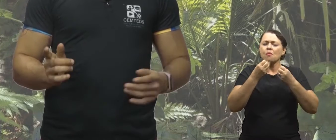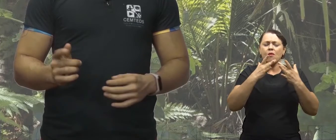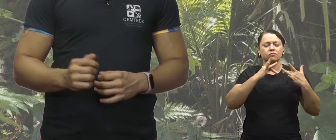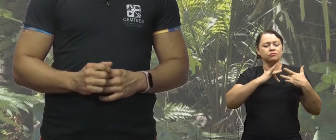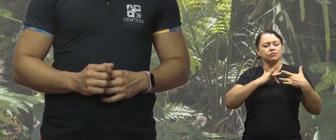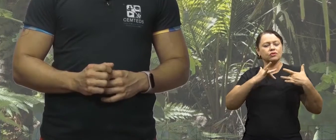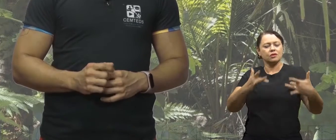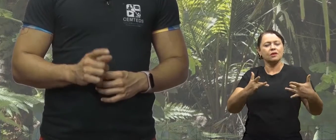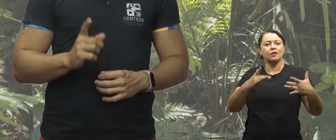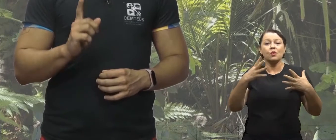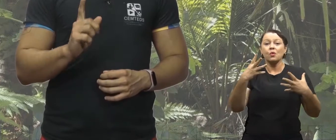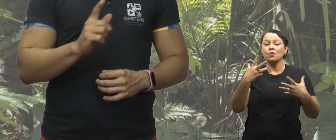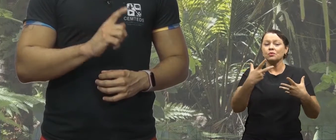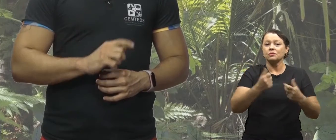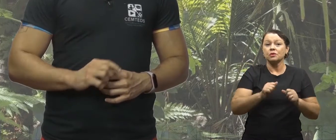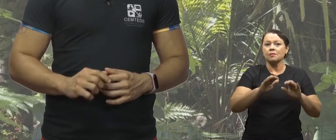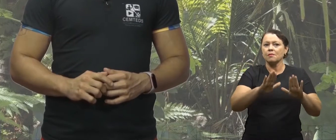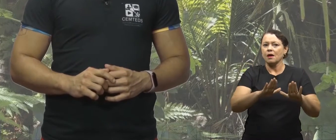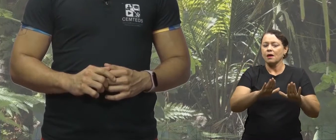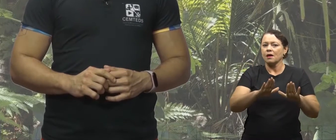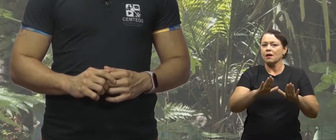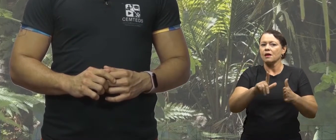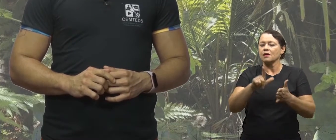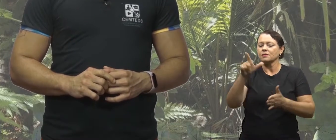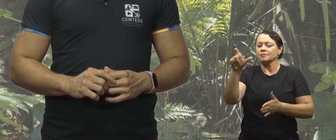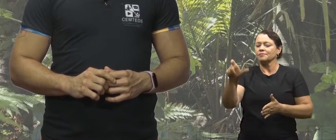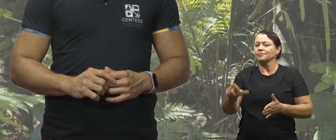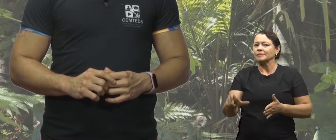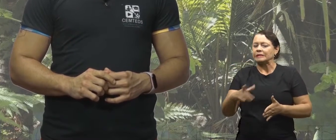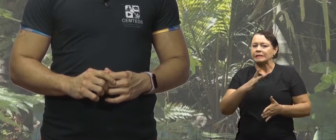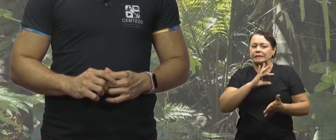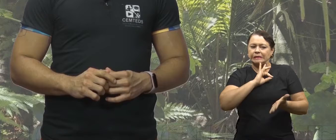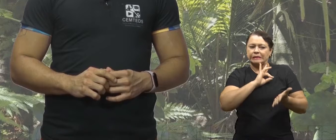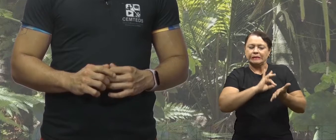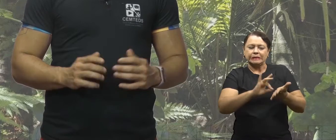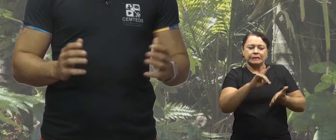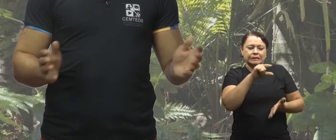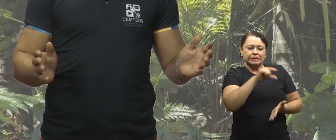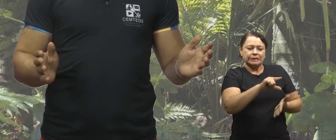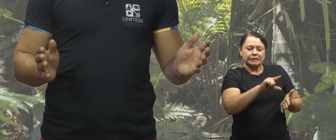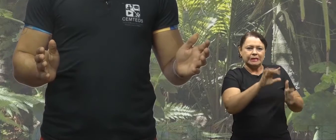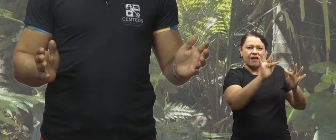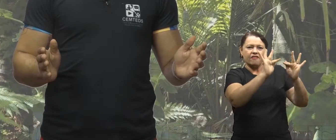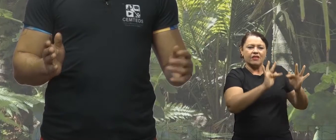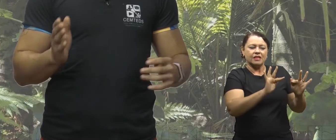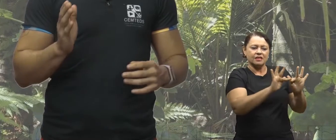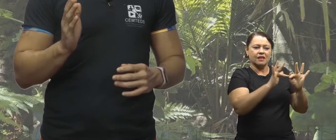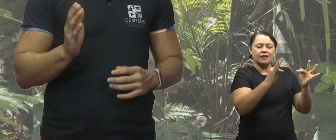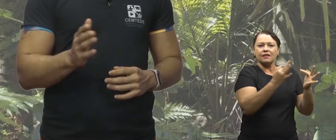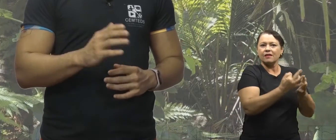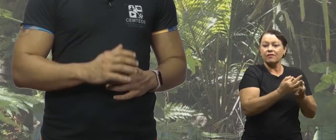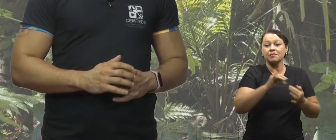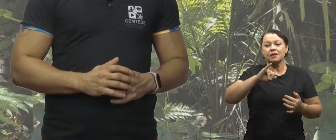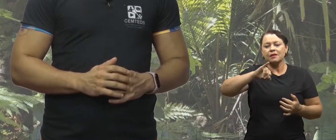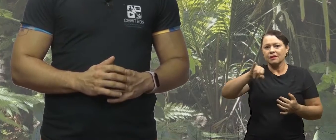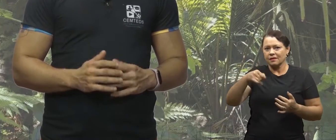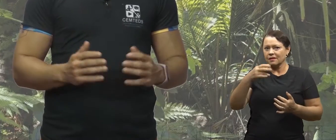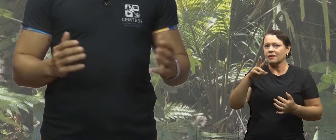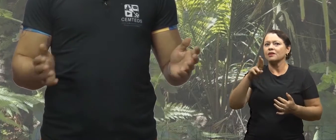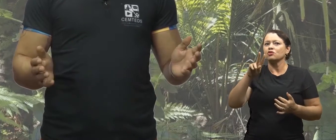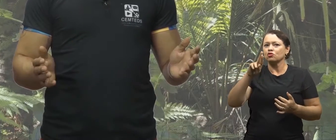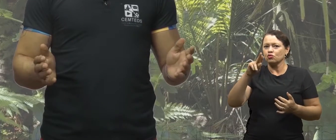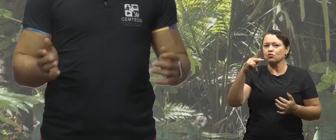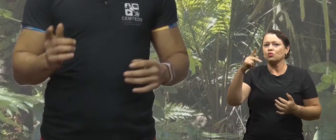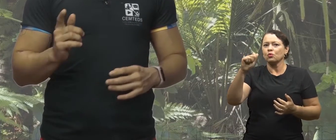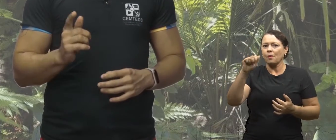bonito, mas alguém não gostou da felicidade daquela família. O deus da escuridão, Jurupari.